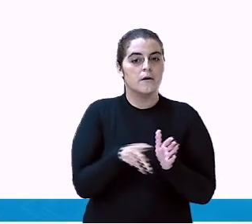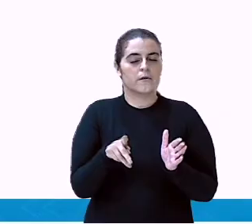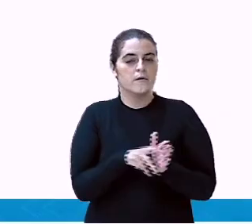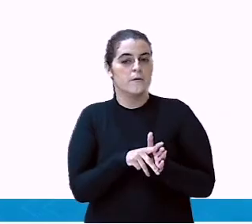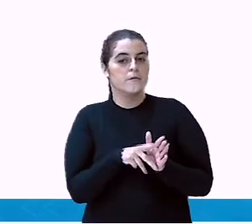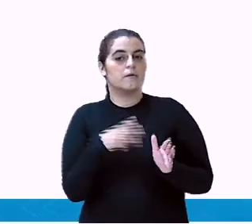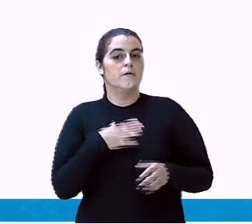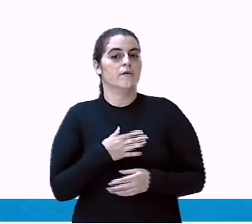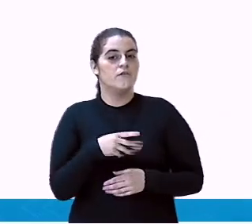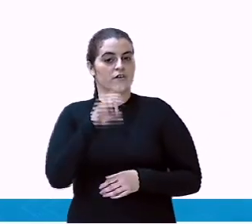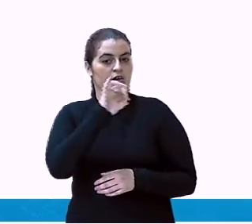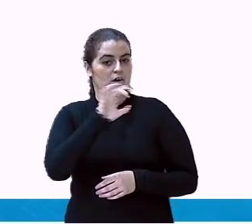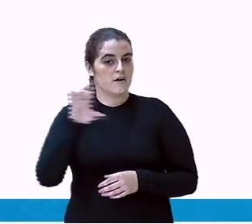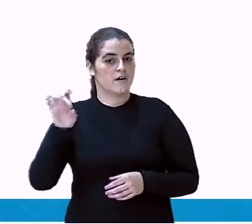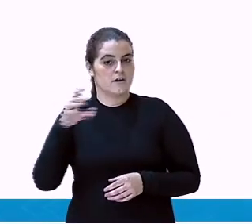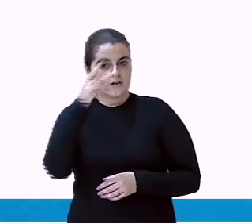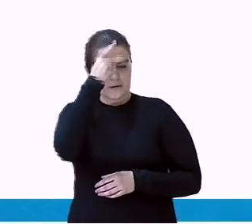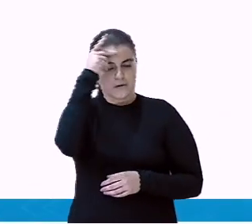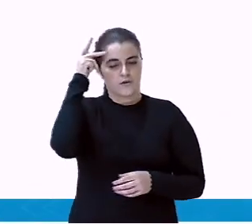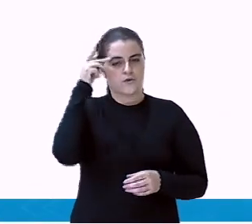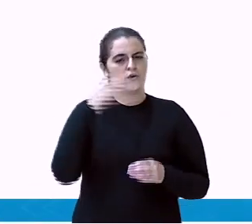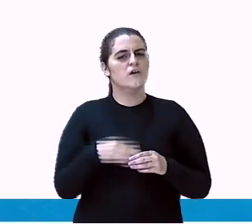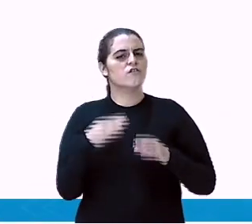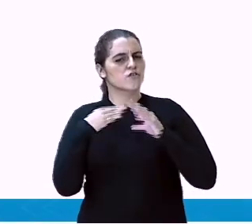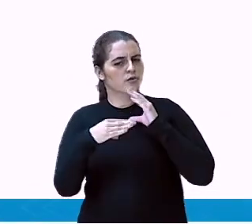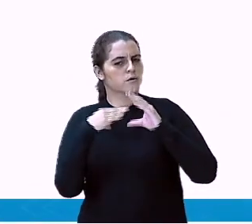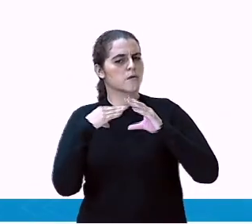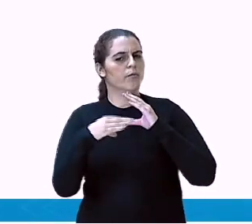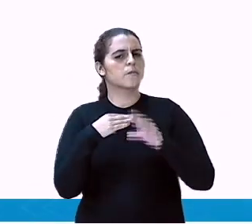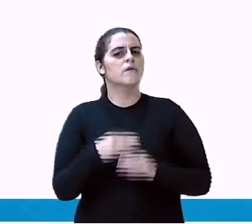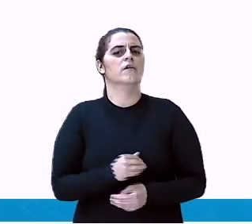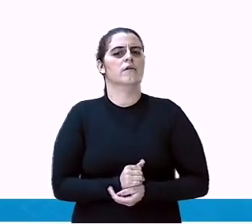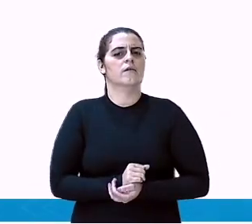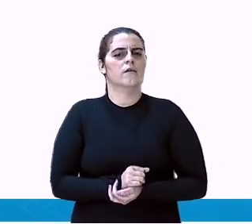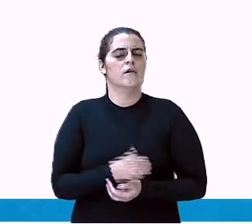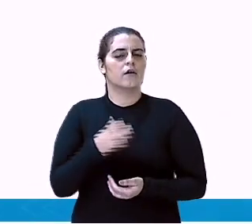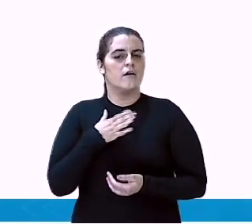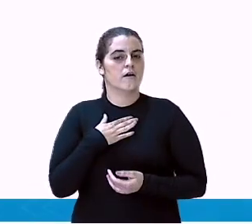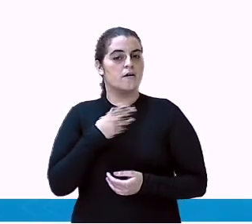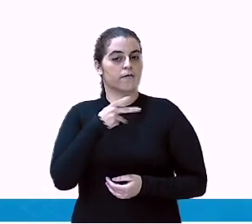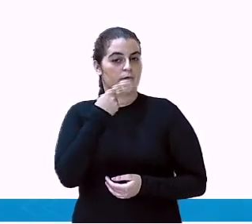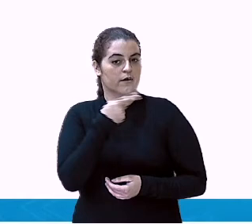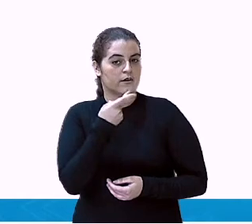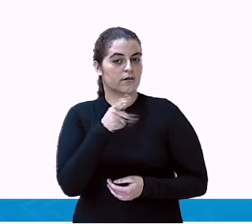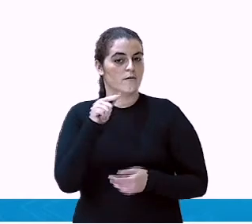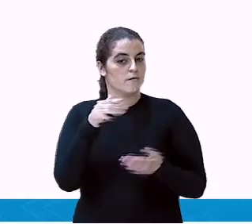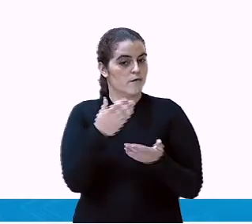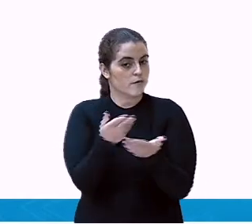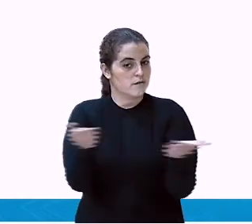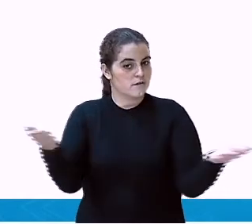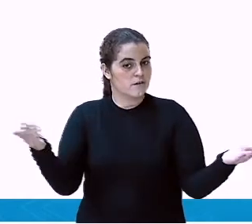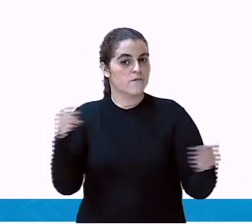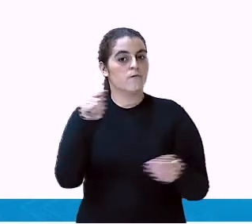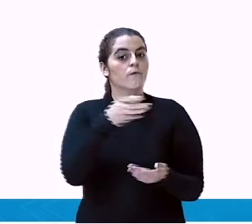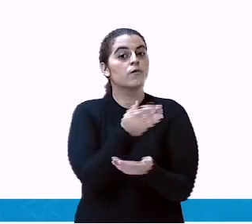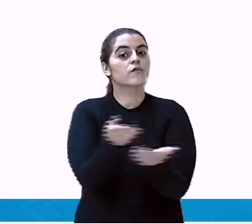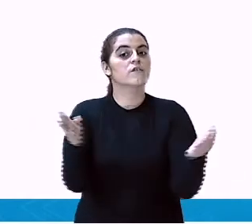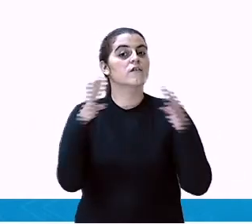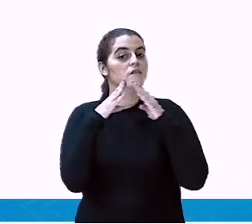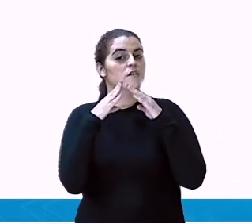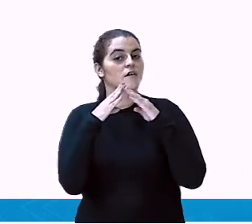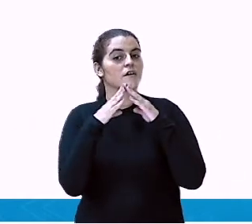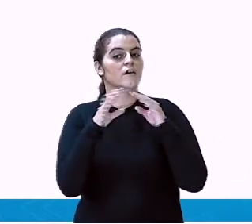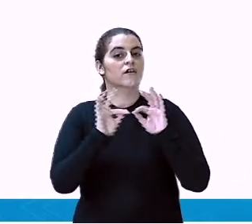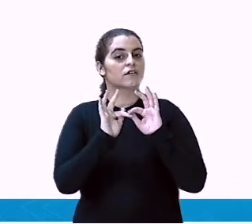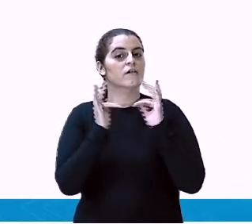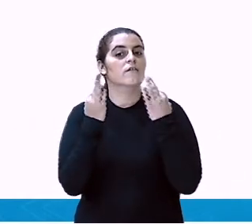Ou seja, a nossa voz é o que nos permite comunicar um com os outros. Eu agora falando com você, você falando aí na sua casa com a